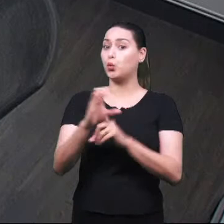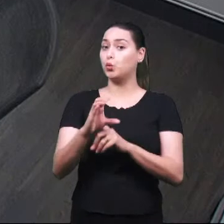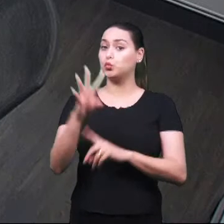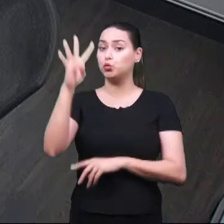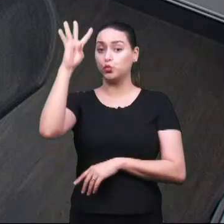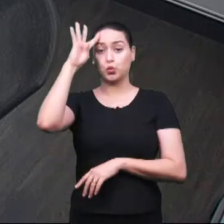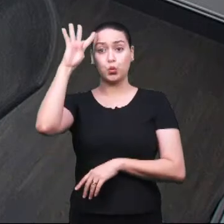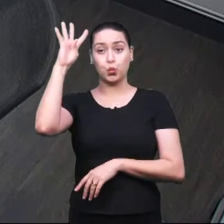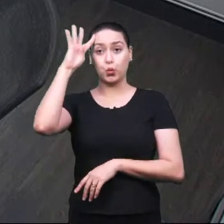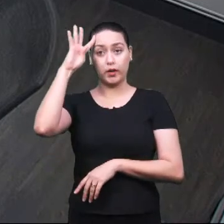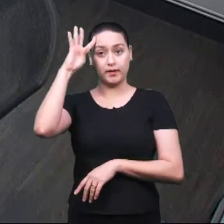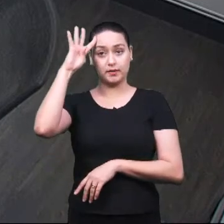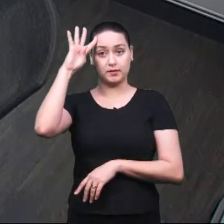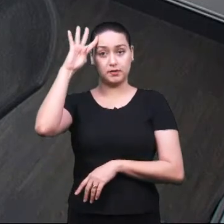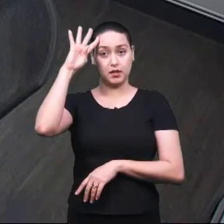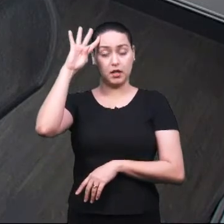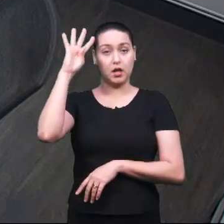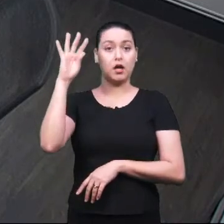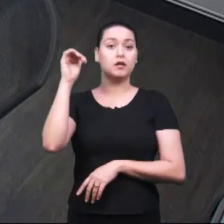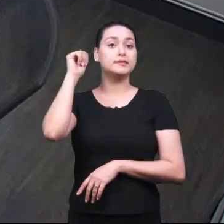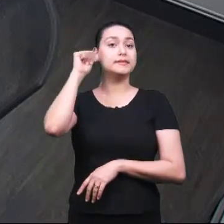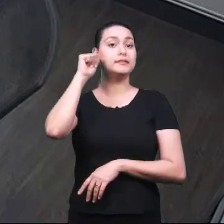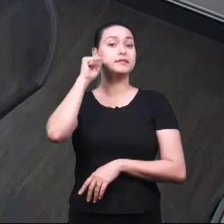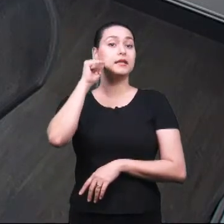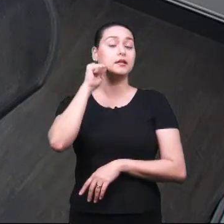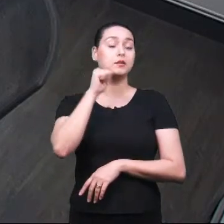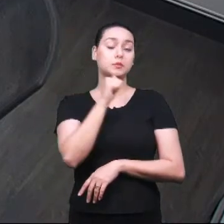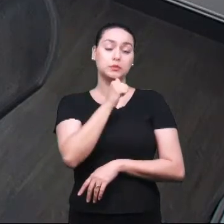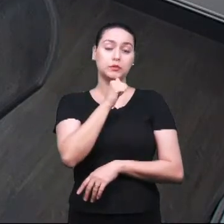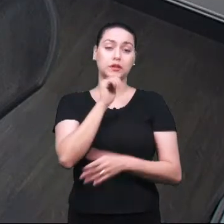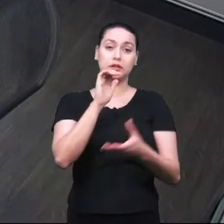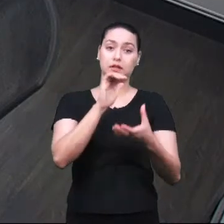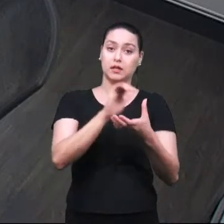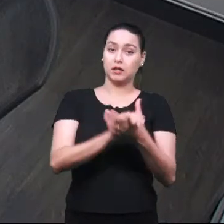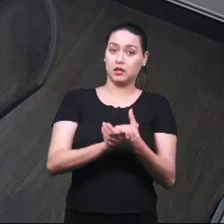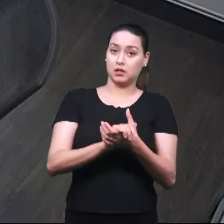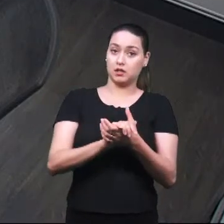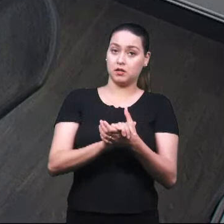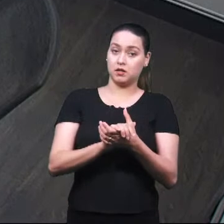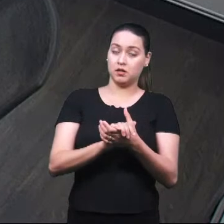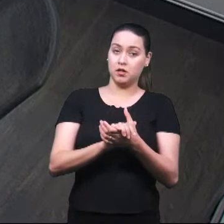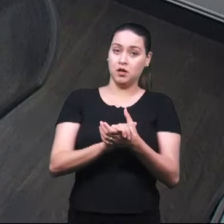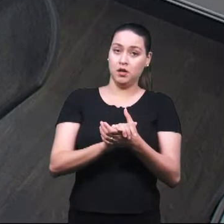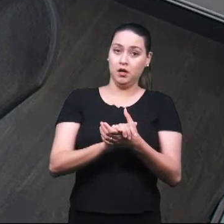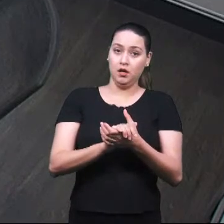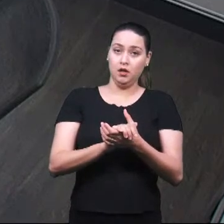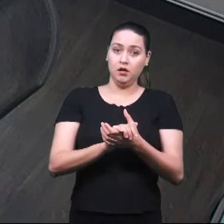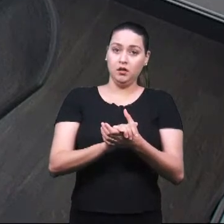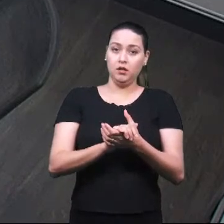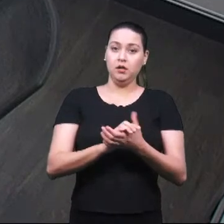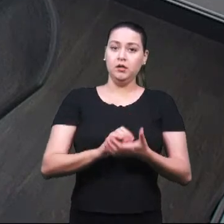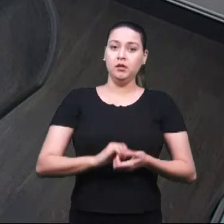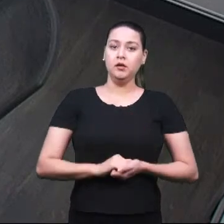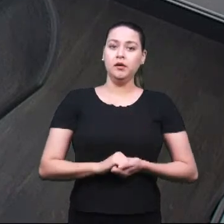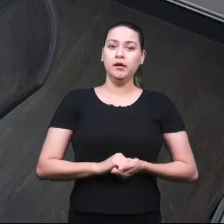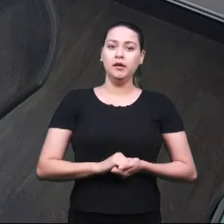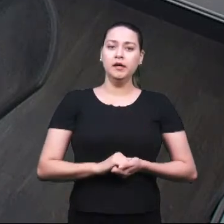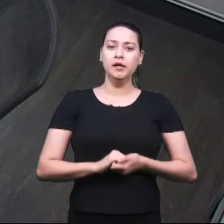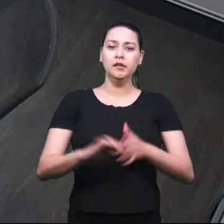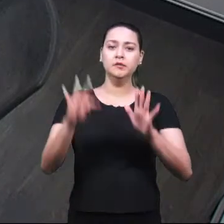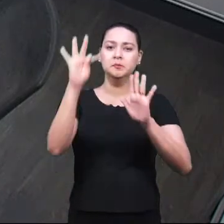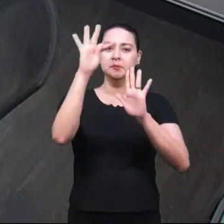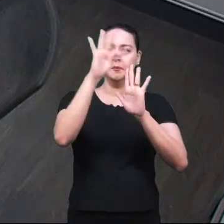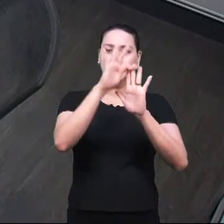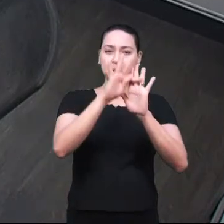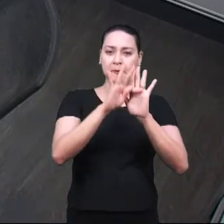culto das senhoras, que nós chamamos, né? Tem uma palavra, o